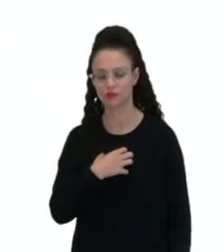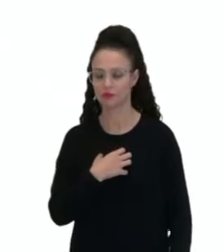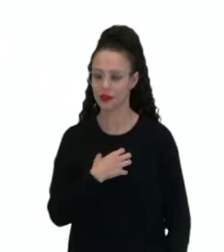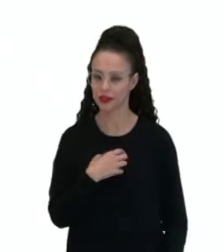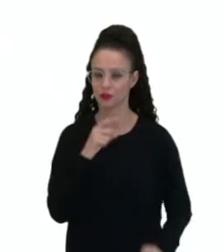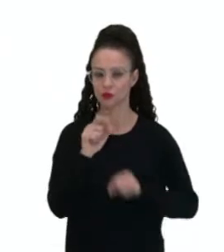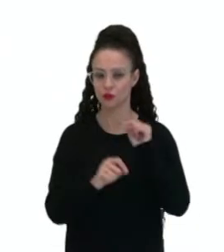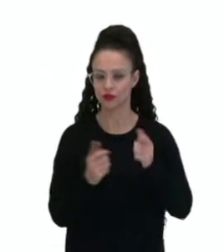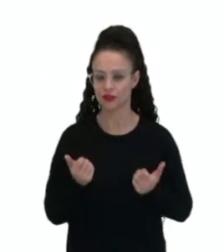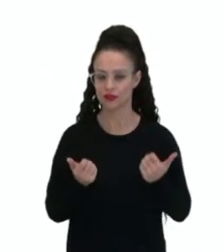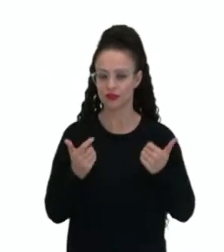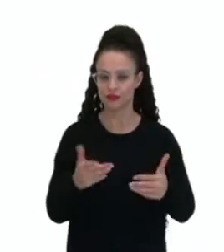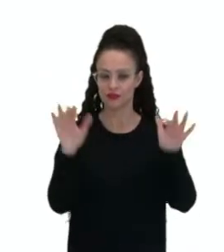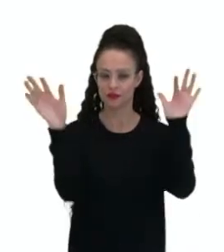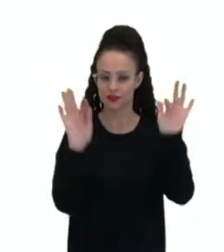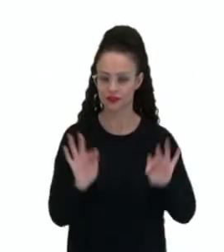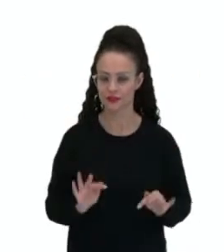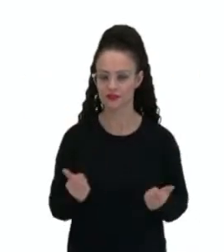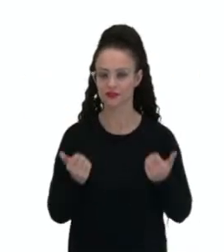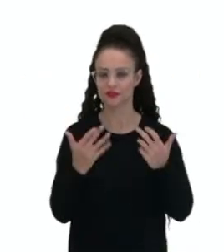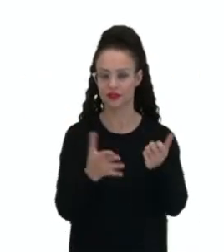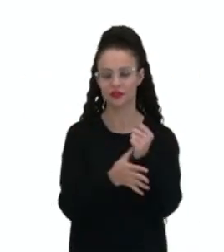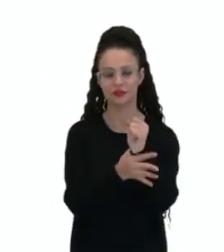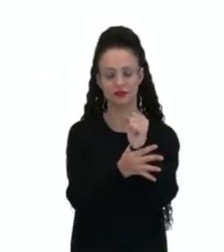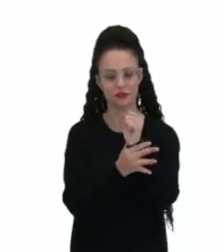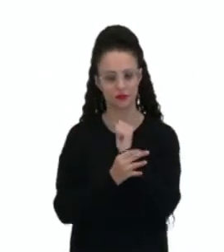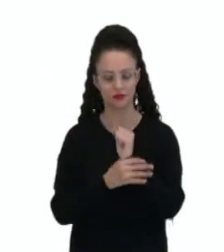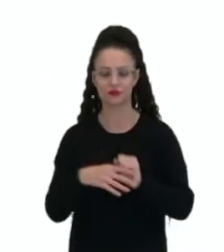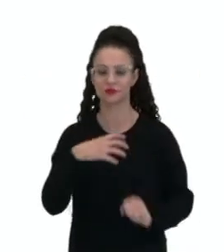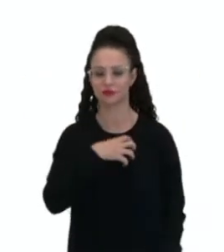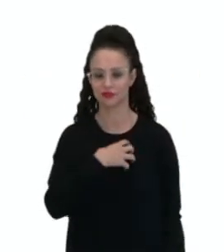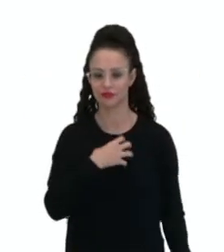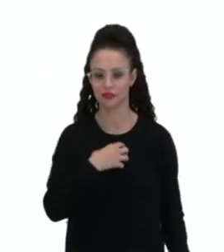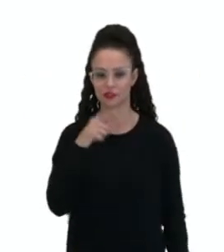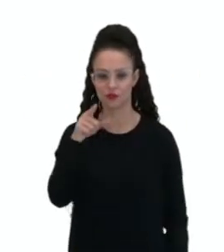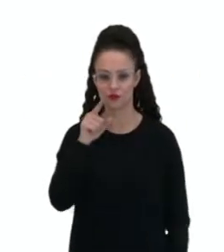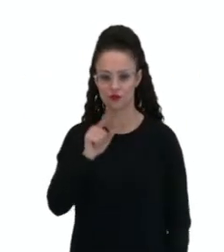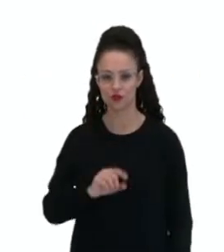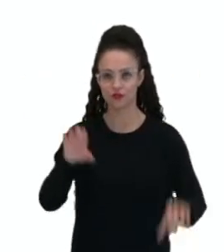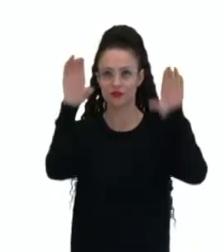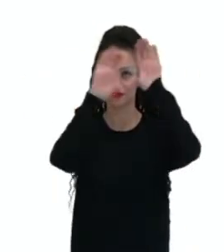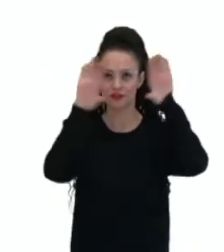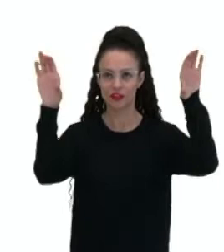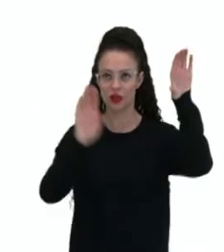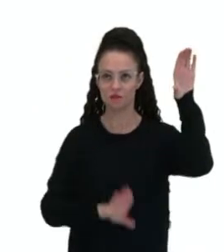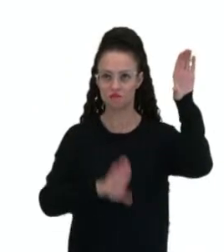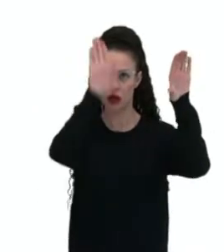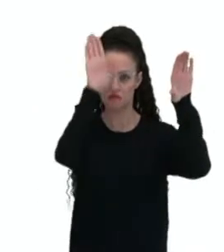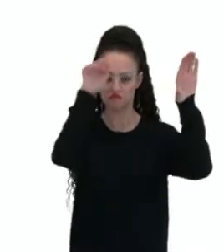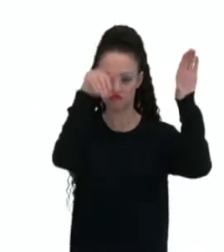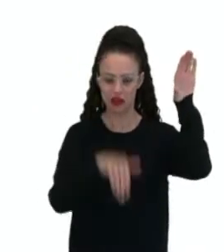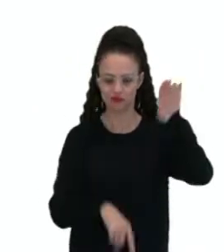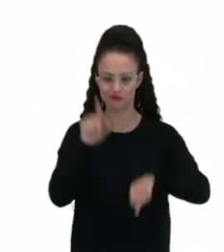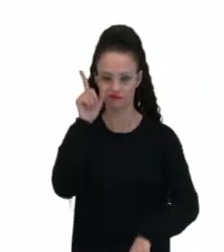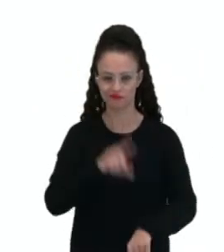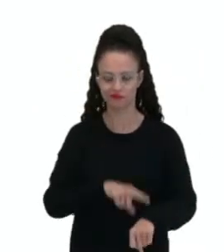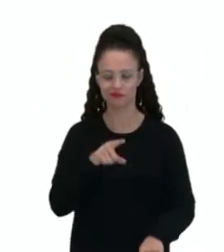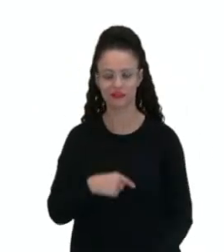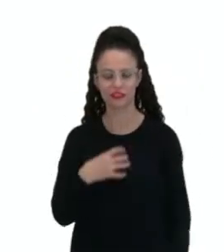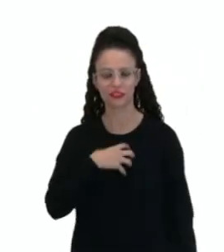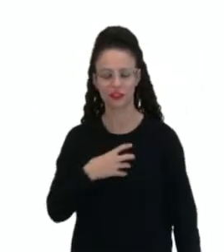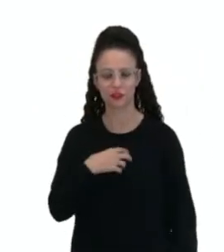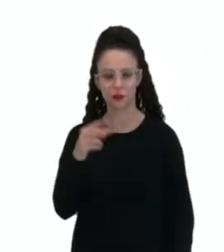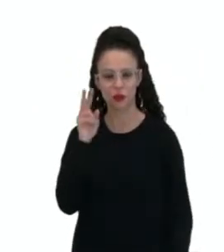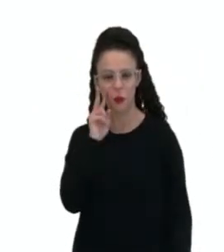que te faz feliz, que te dá segurança, o sentimento que te leva do céu ao inferno, o sentimento que vem com um